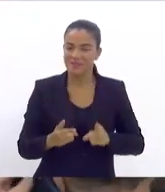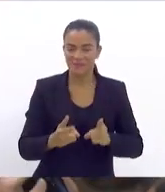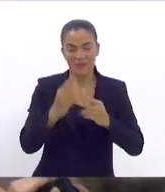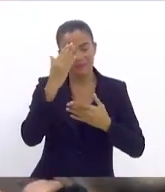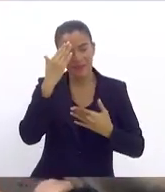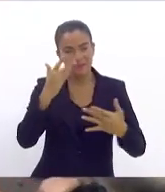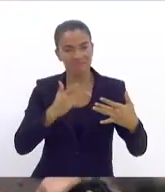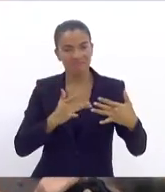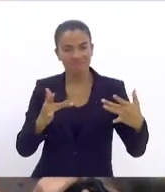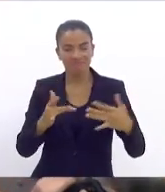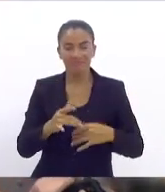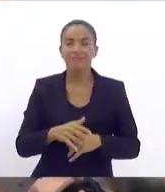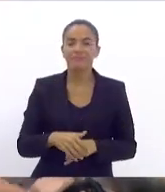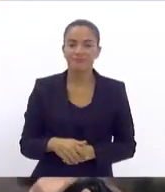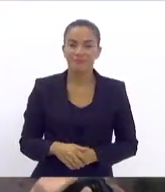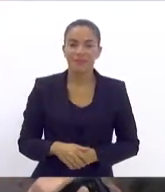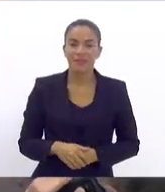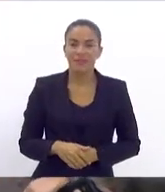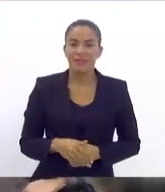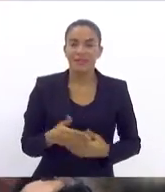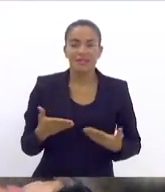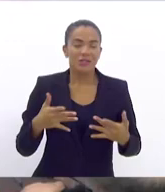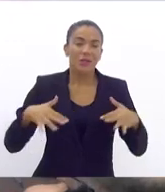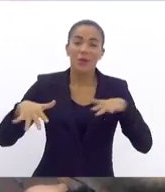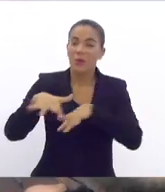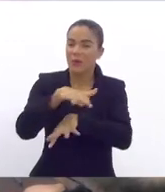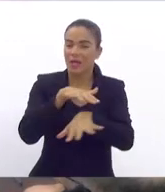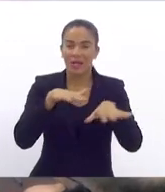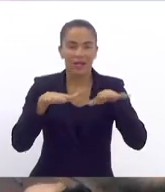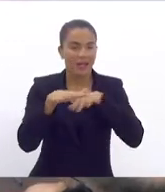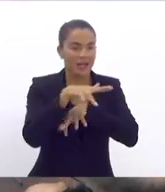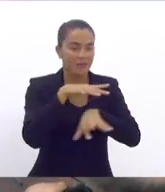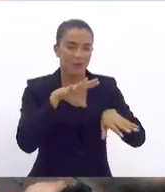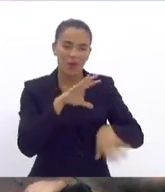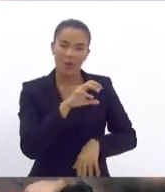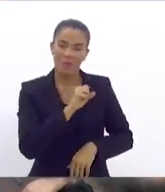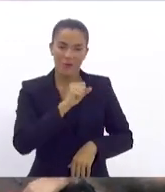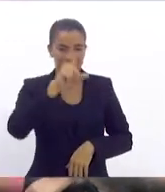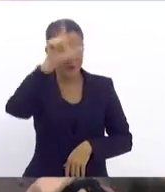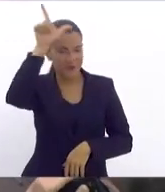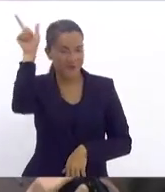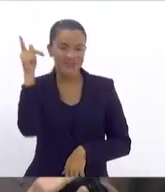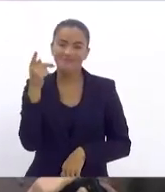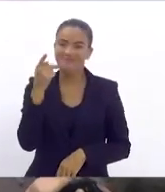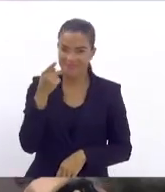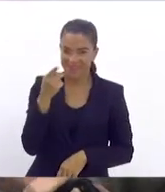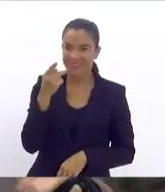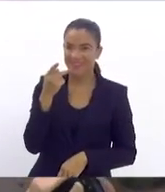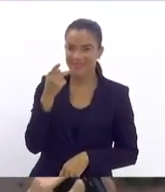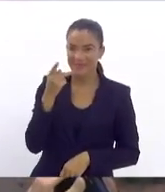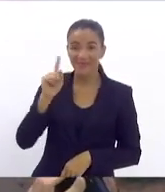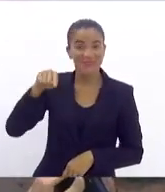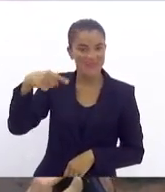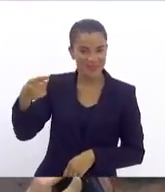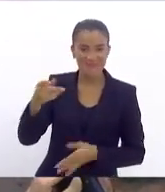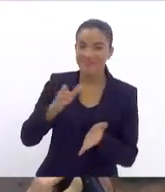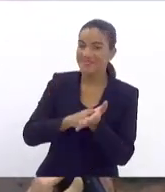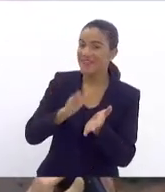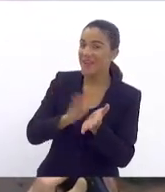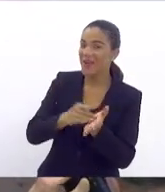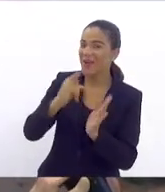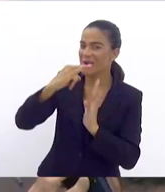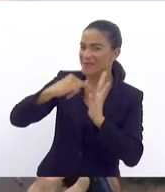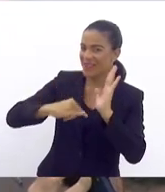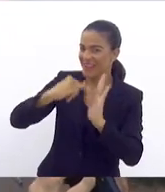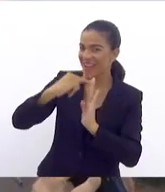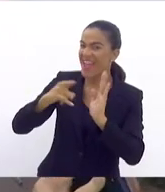gentileza. Muito obrigado. Então, diante desse clima do amor trazido pelo deputado Luiz Paulo, depois ele vai nos cobrar essa fatura.